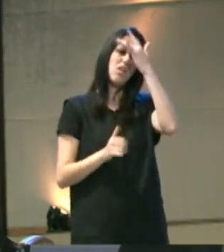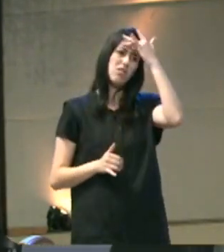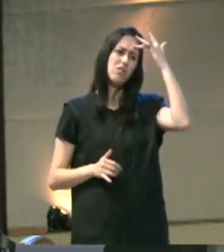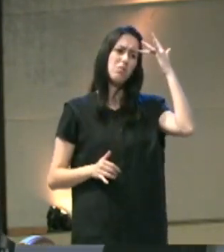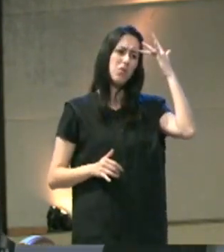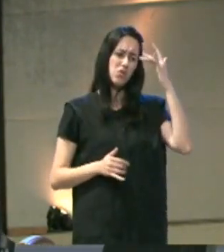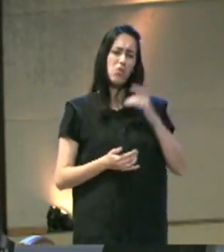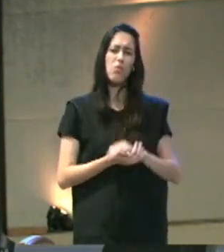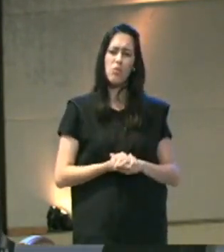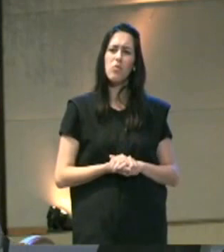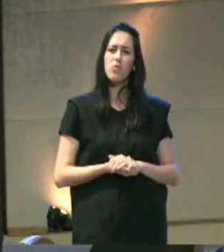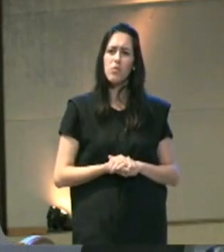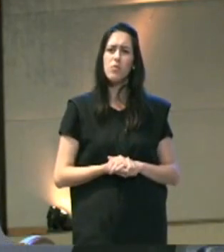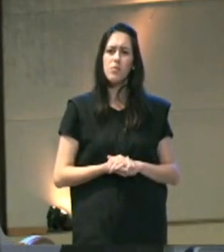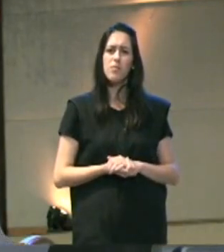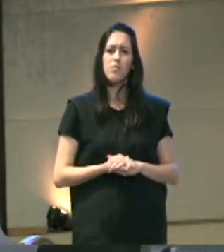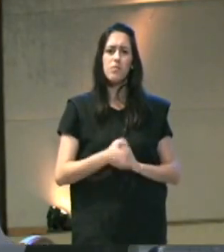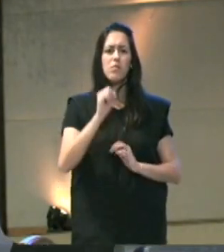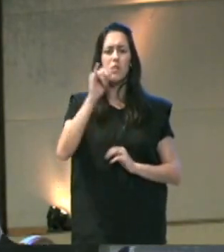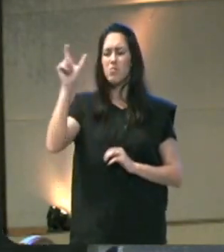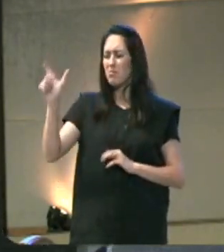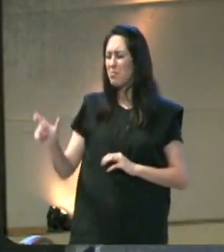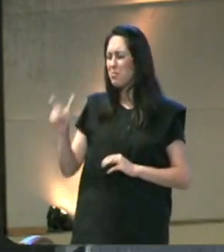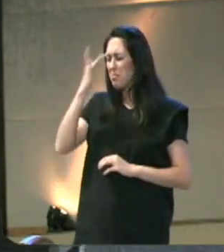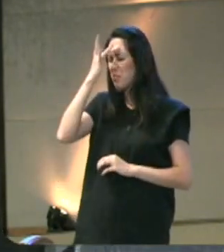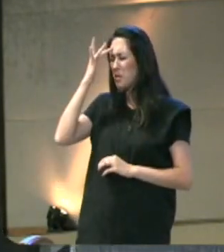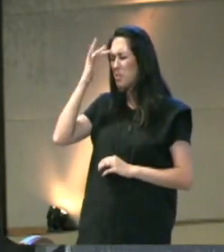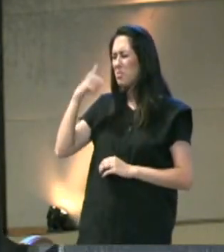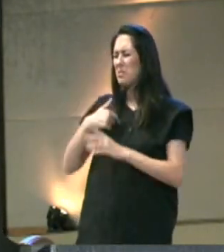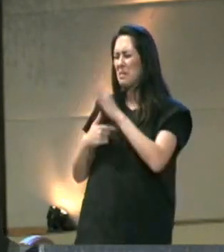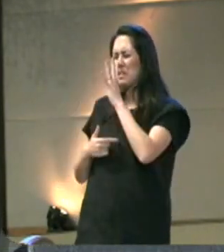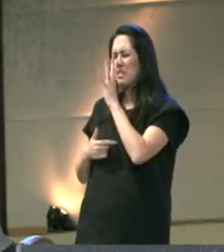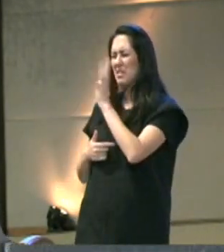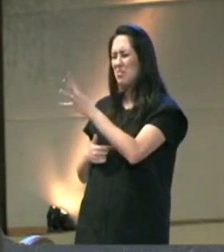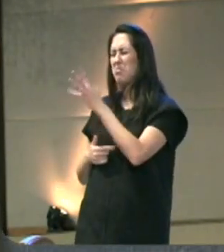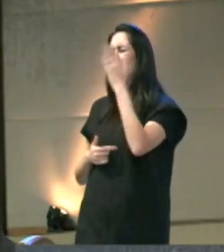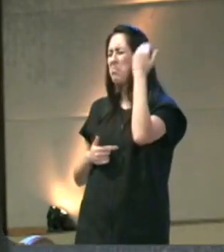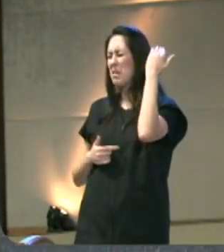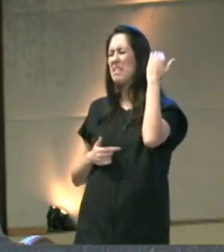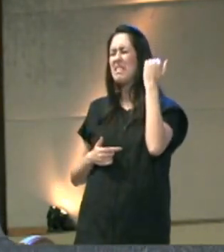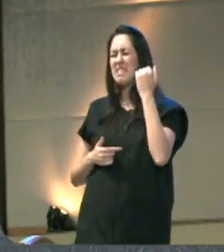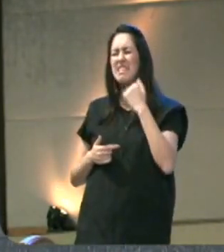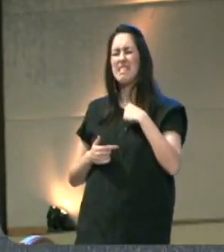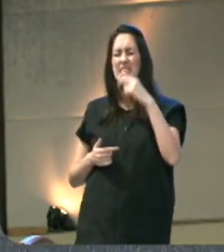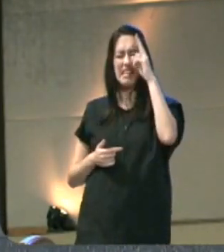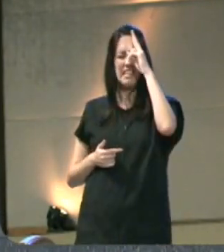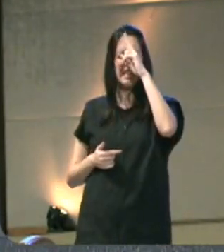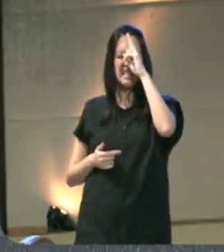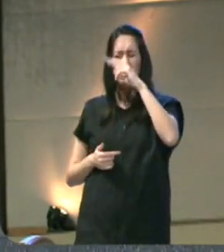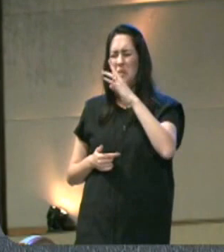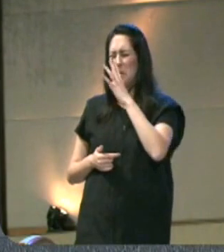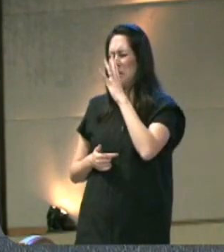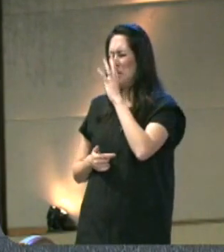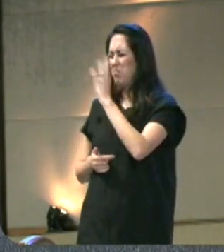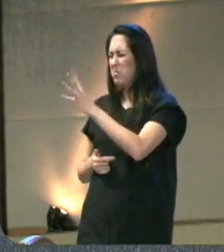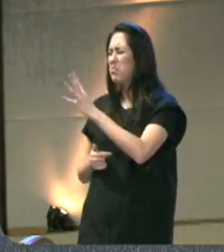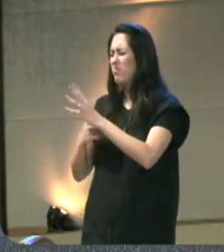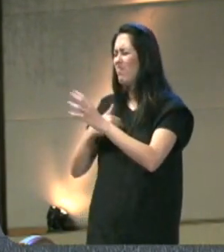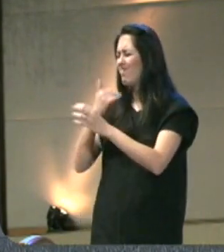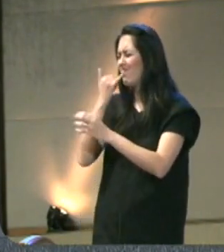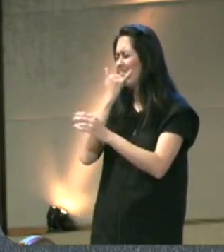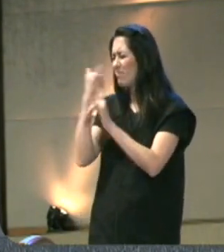vida. Então fala, cochicha aí no ouvido do outro. Isso já é milagre, gente. Isso já é milagre.